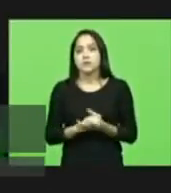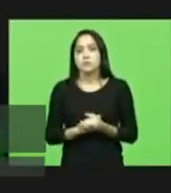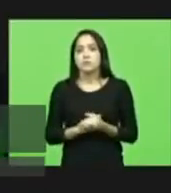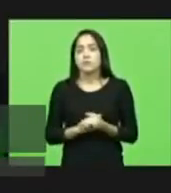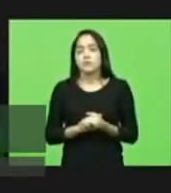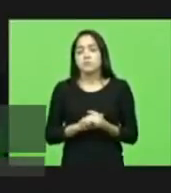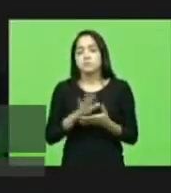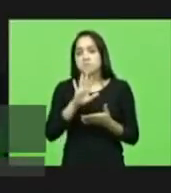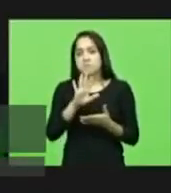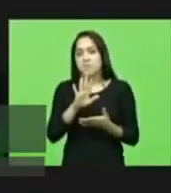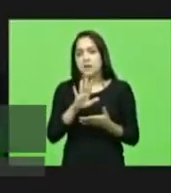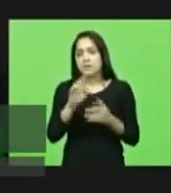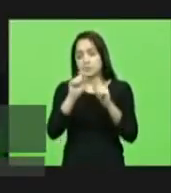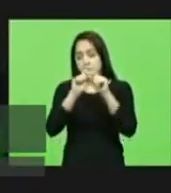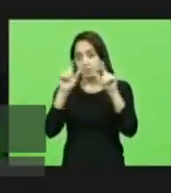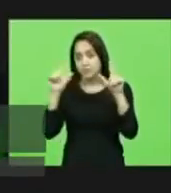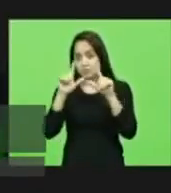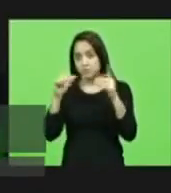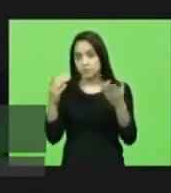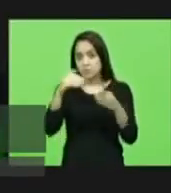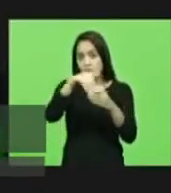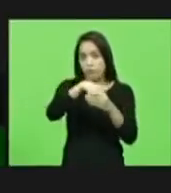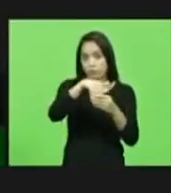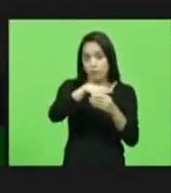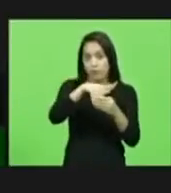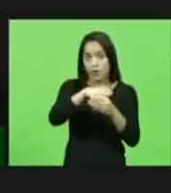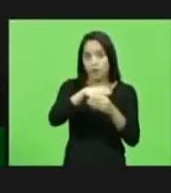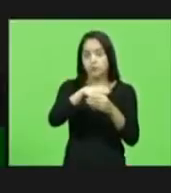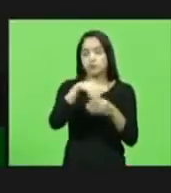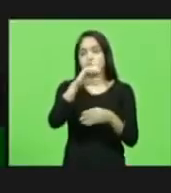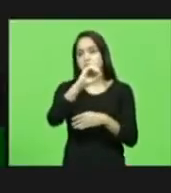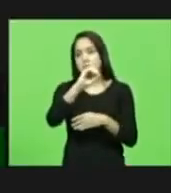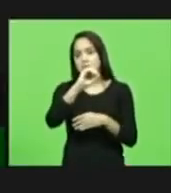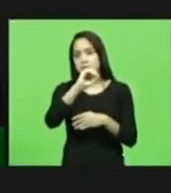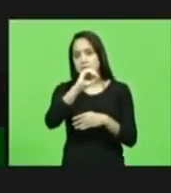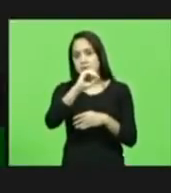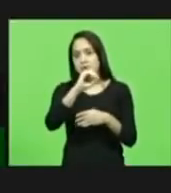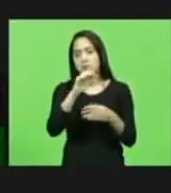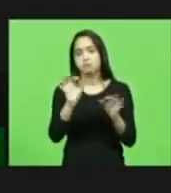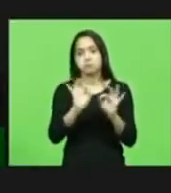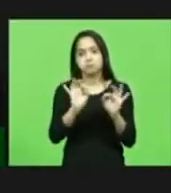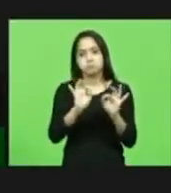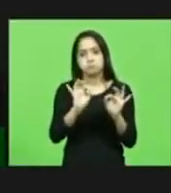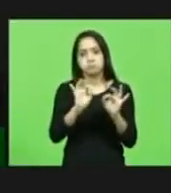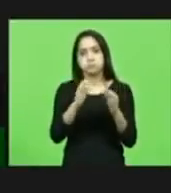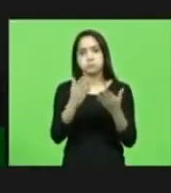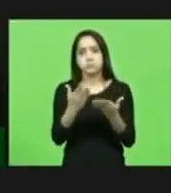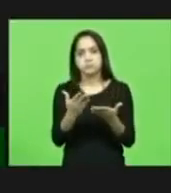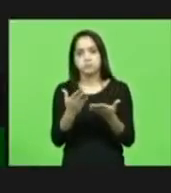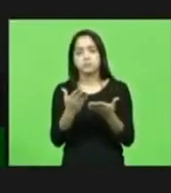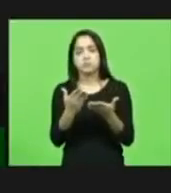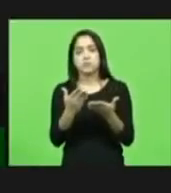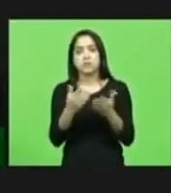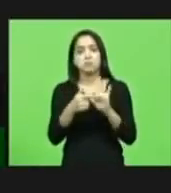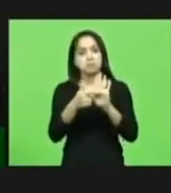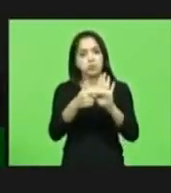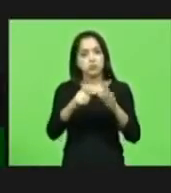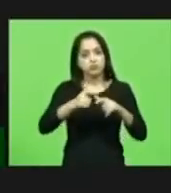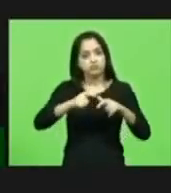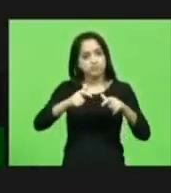chama a atenção também a questão dos votos brancos, dos votos nulos também, que tiveram significativo